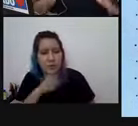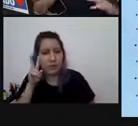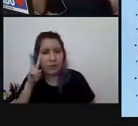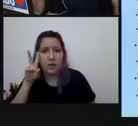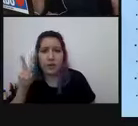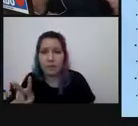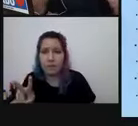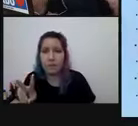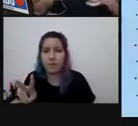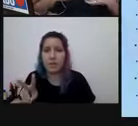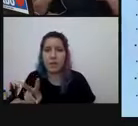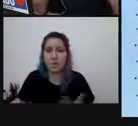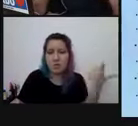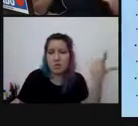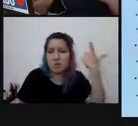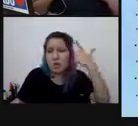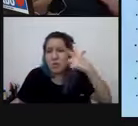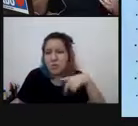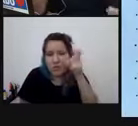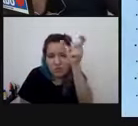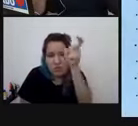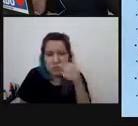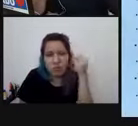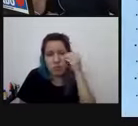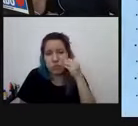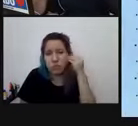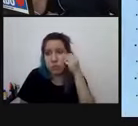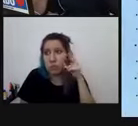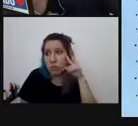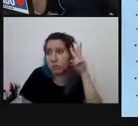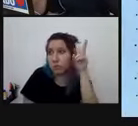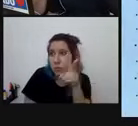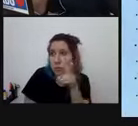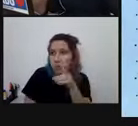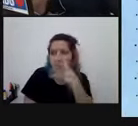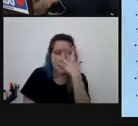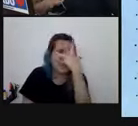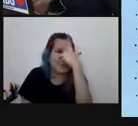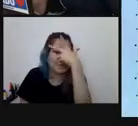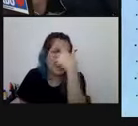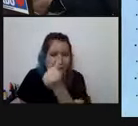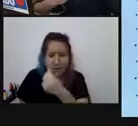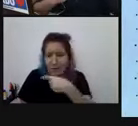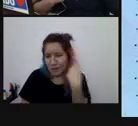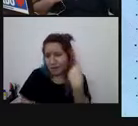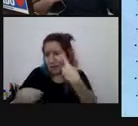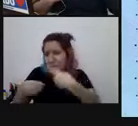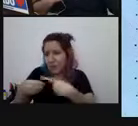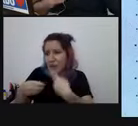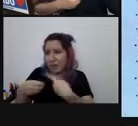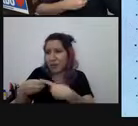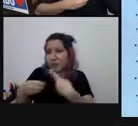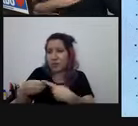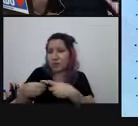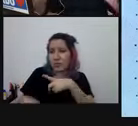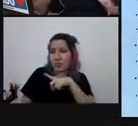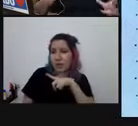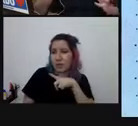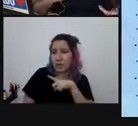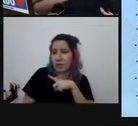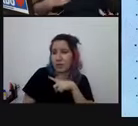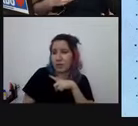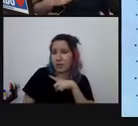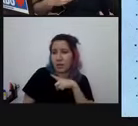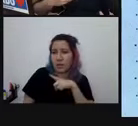cidade. Tem que conquistar a pessoa pela experiência visual. Essa Bahia linda que a gente tem por natureza. Todo o restante